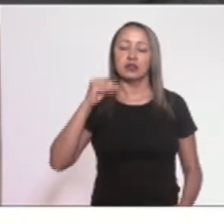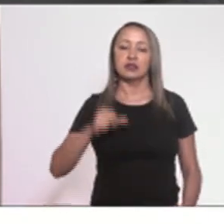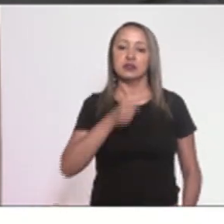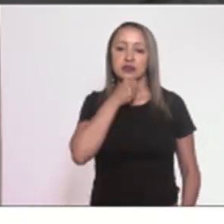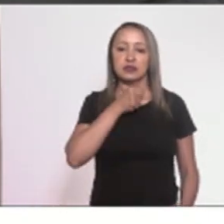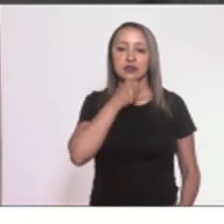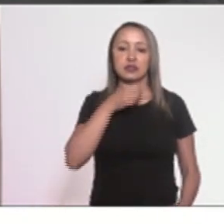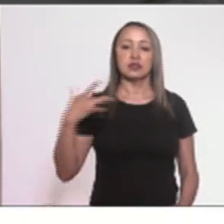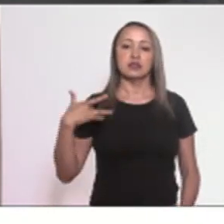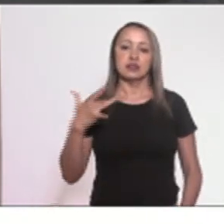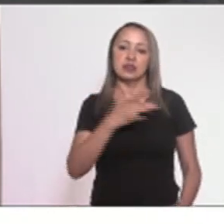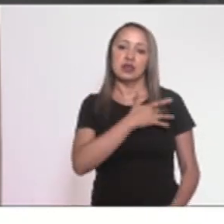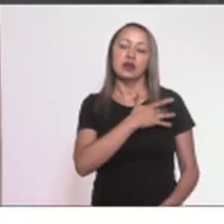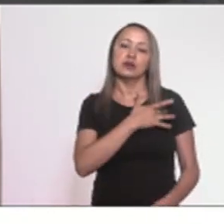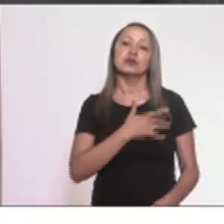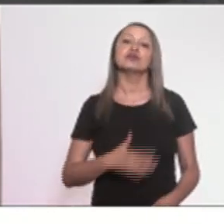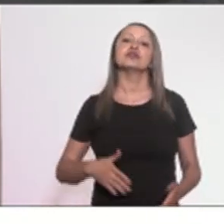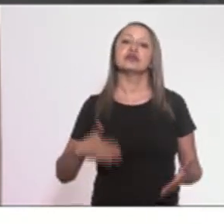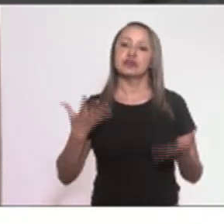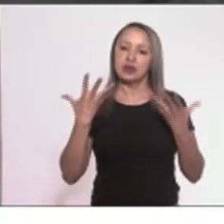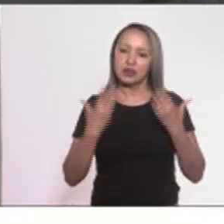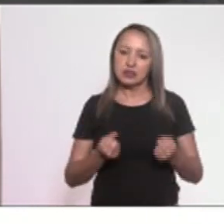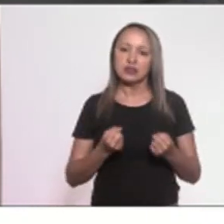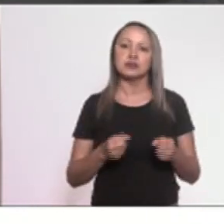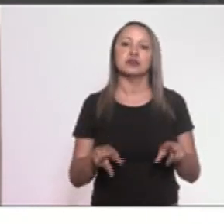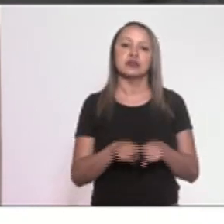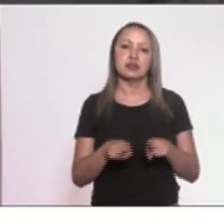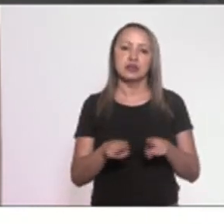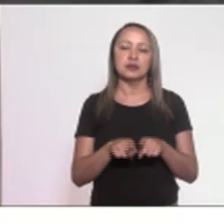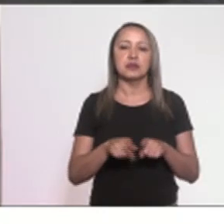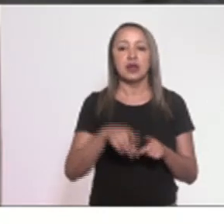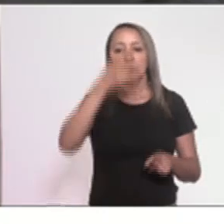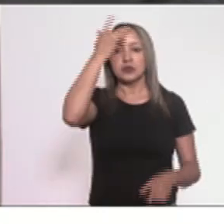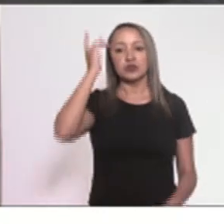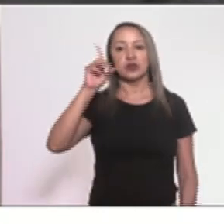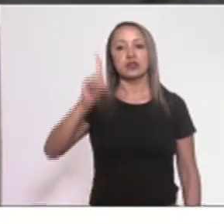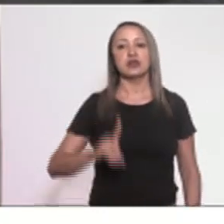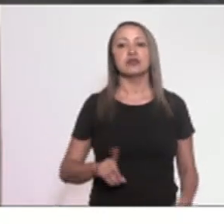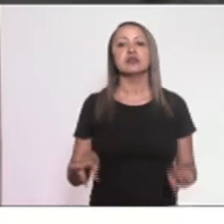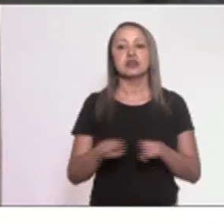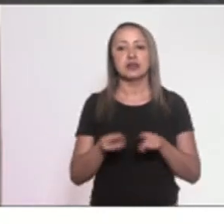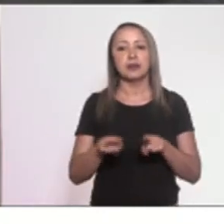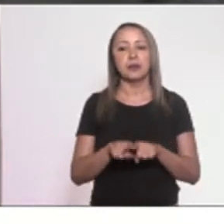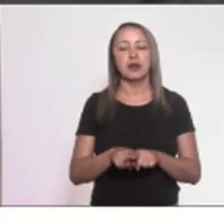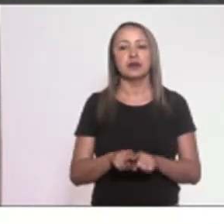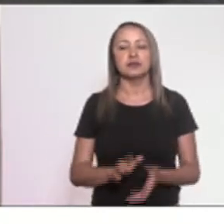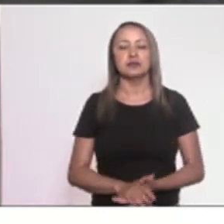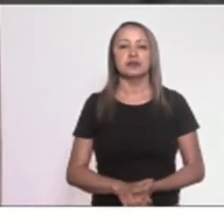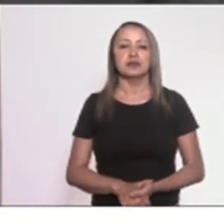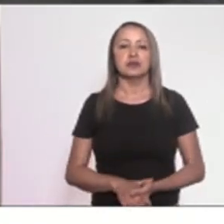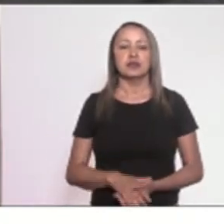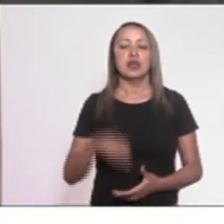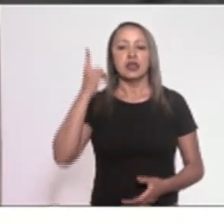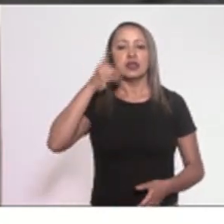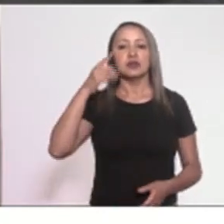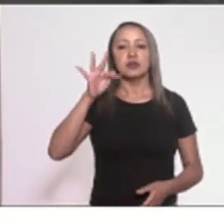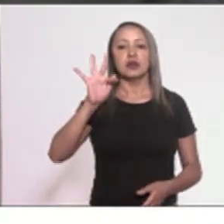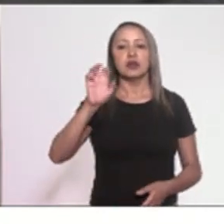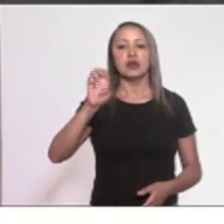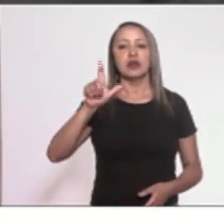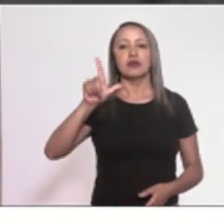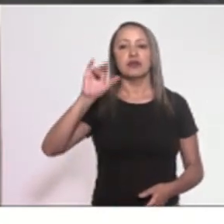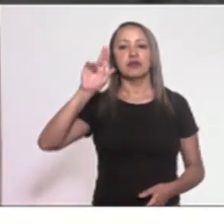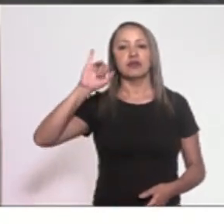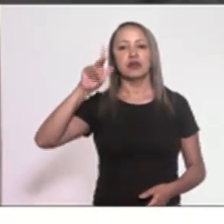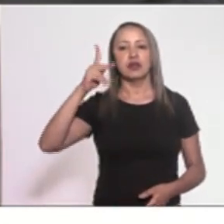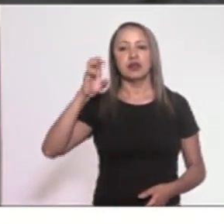favorável, de orçamento, finanças, fiscalização financeira e controle, favorável, da pessoa com deficiência, favorável. Relatores, deputado Felipe Soares, enfermeira